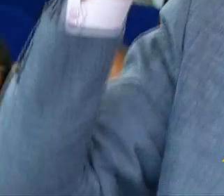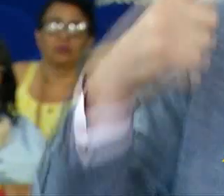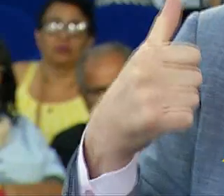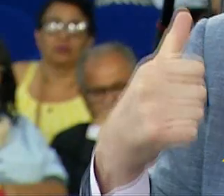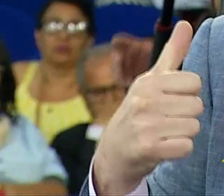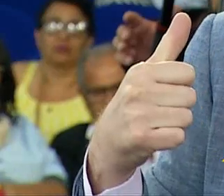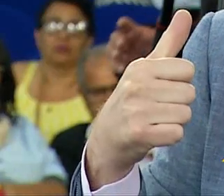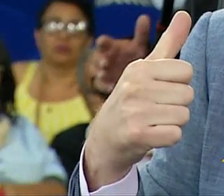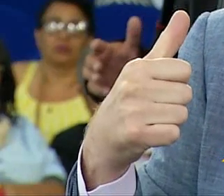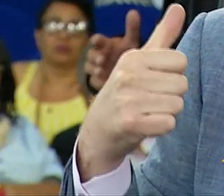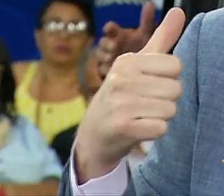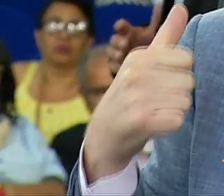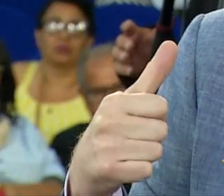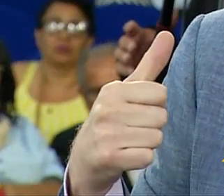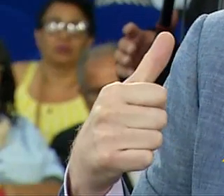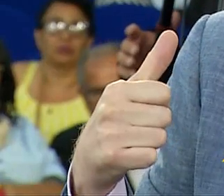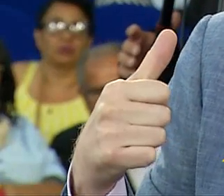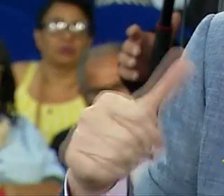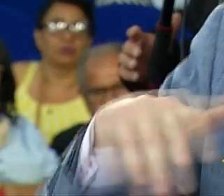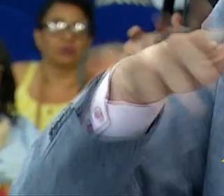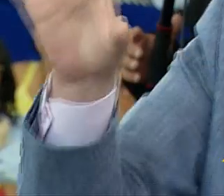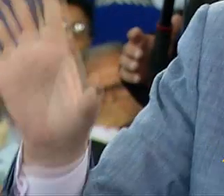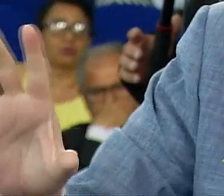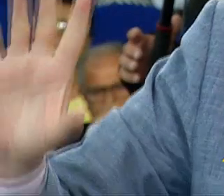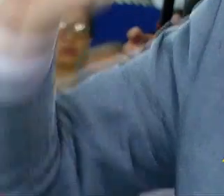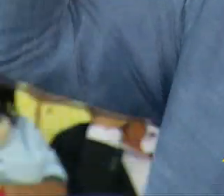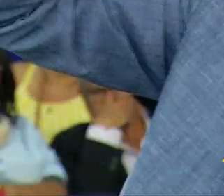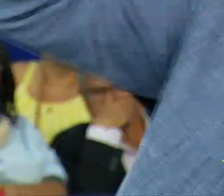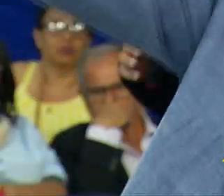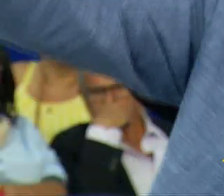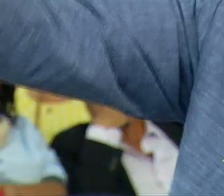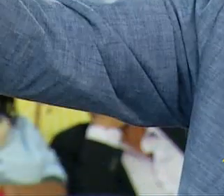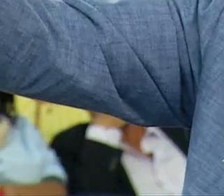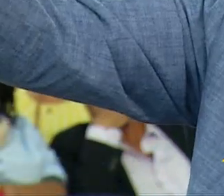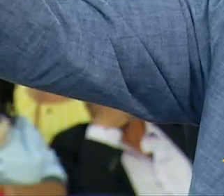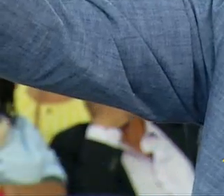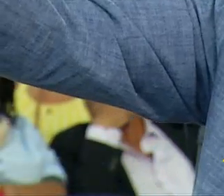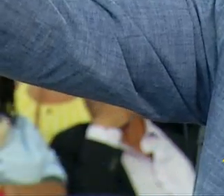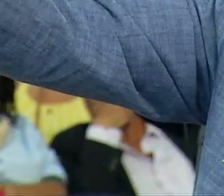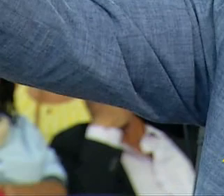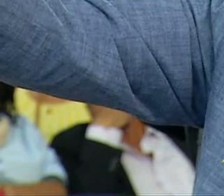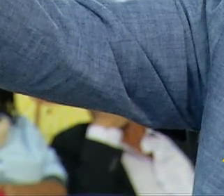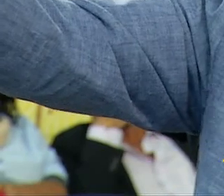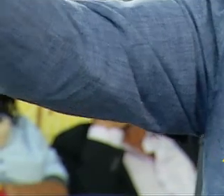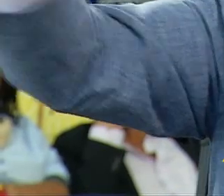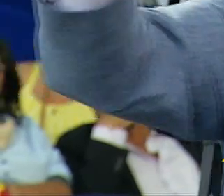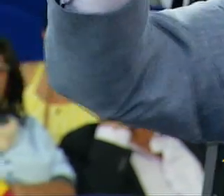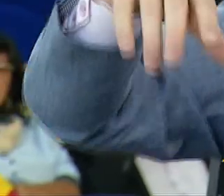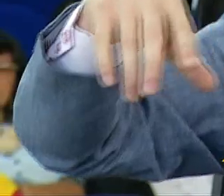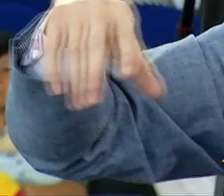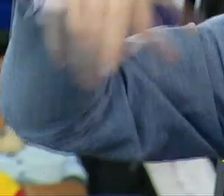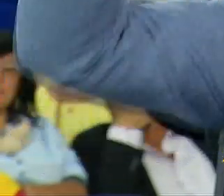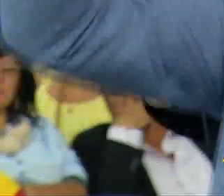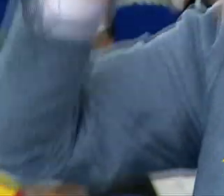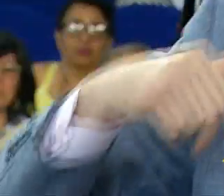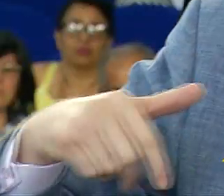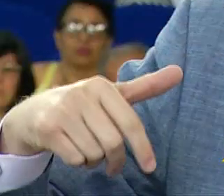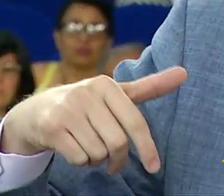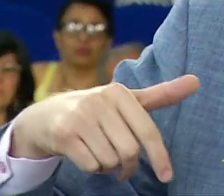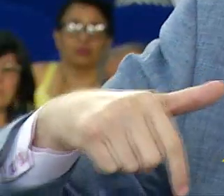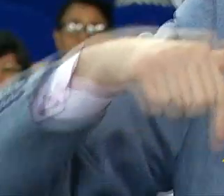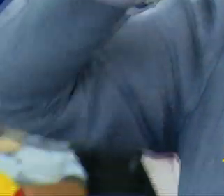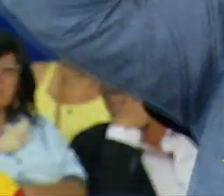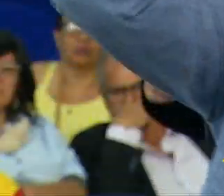a primeira que entrou, que era o Muriá, é a mesma coisa. Ele ganhava 3 vezes mais E era a mesma coisa, não é? Não. Três vezes